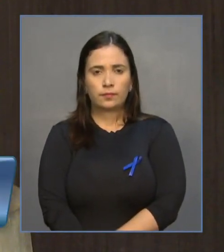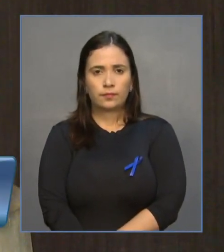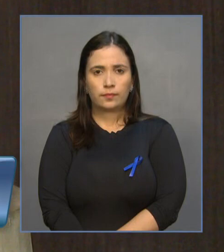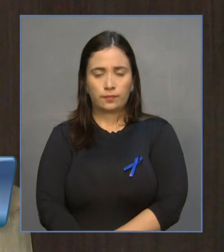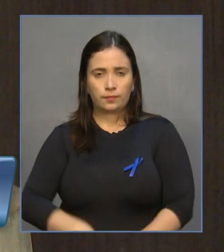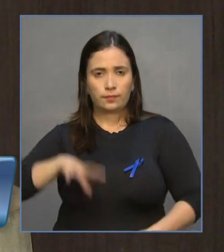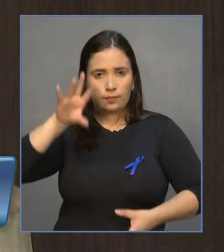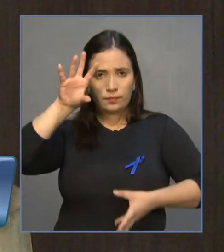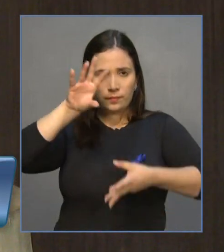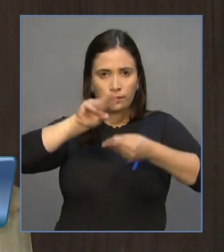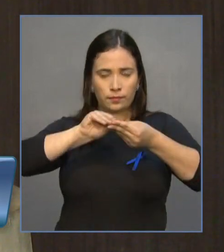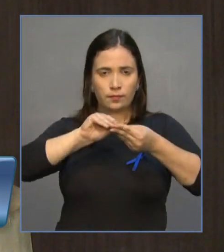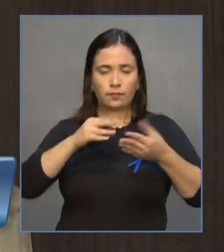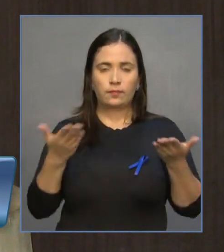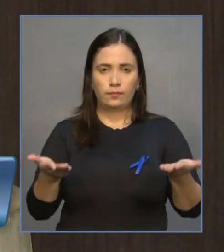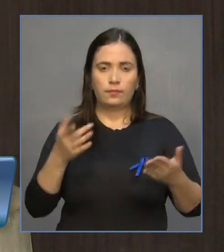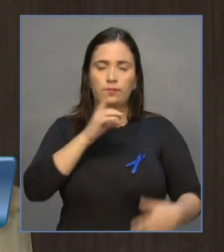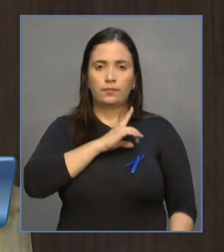concluindo,